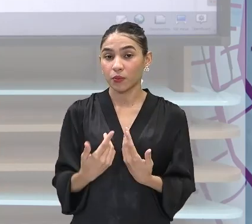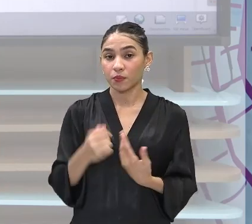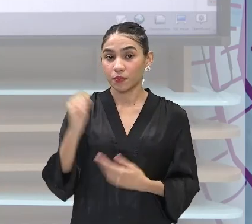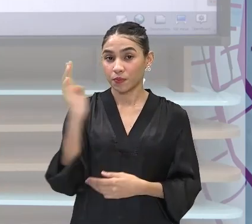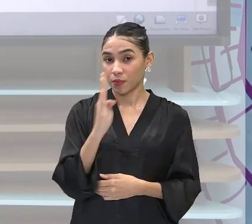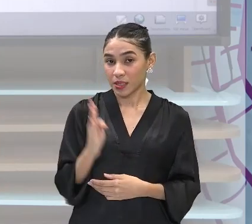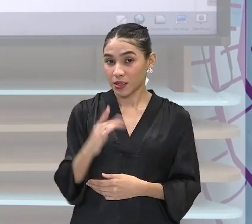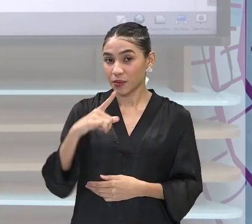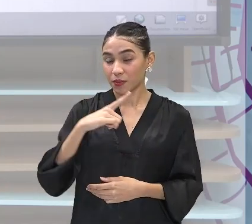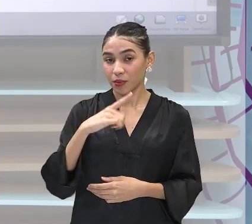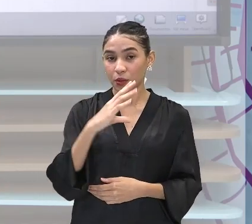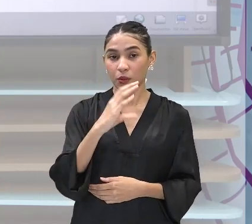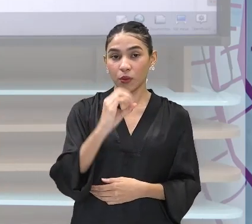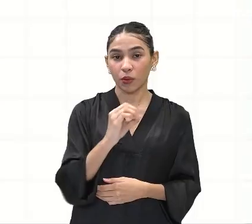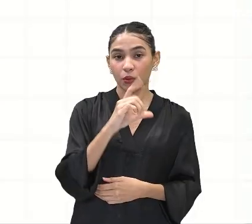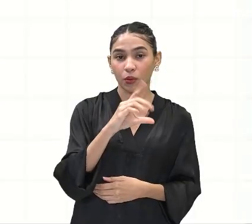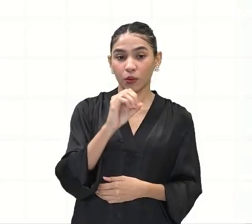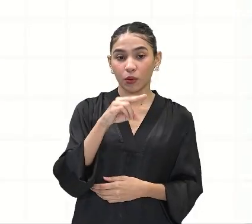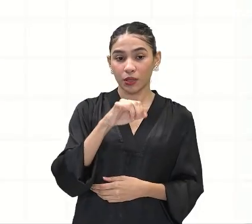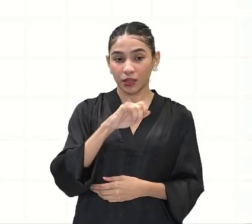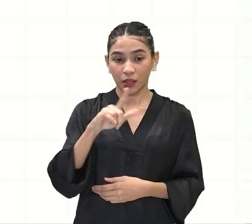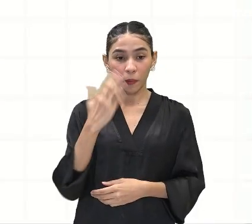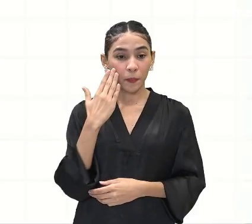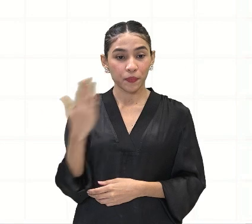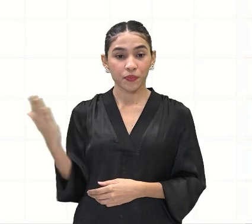Brasil colonial, vamos ao quadro.